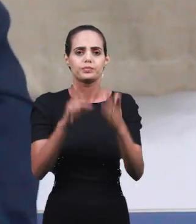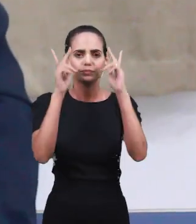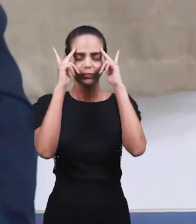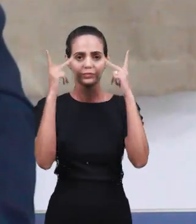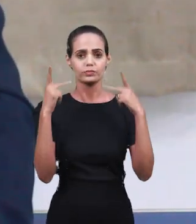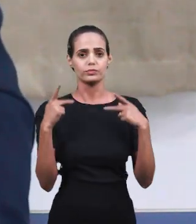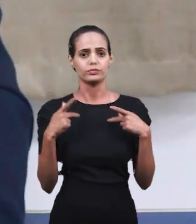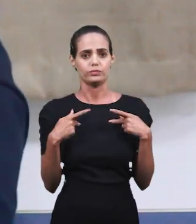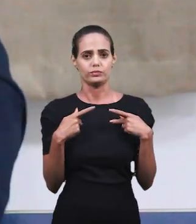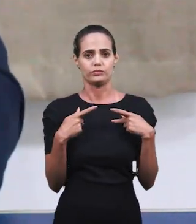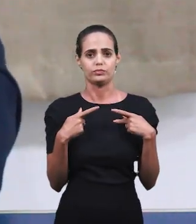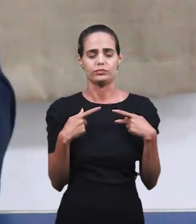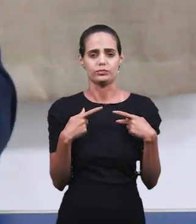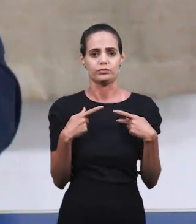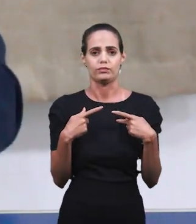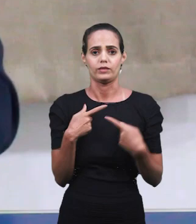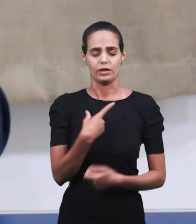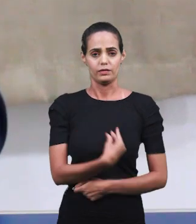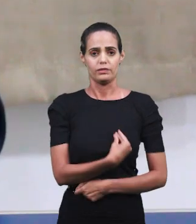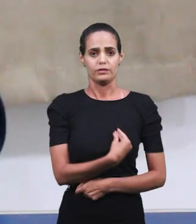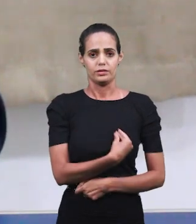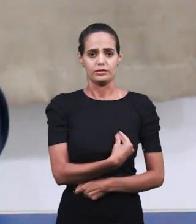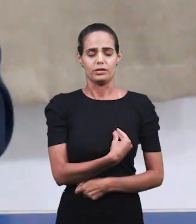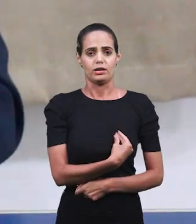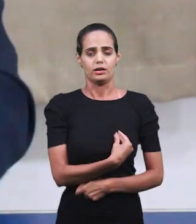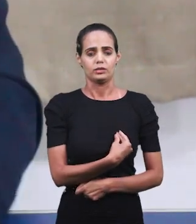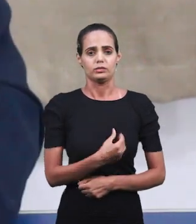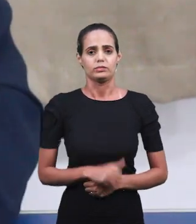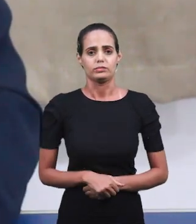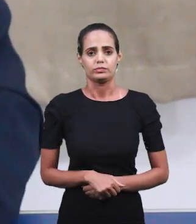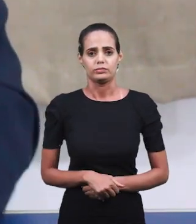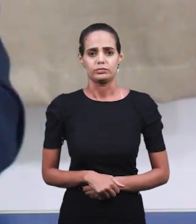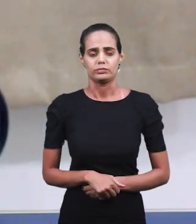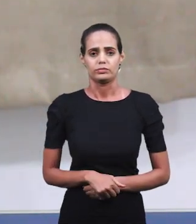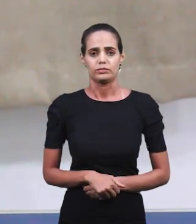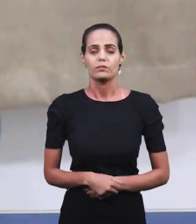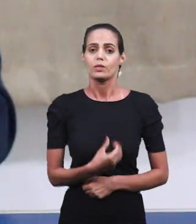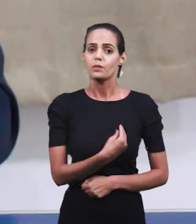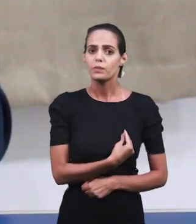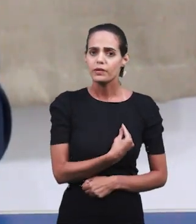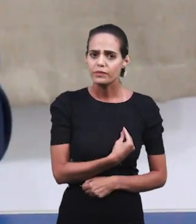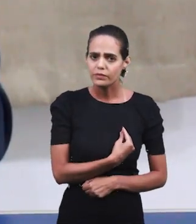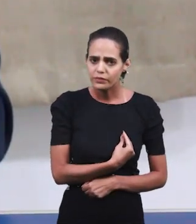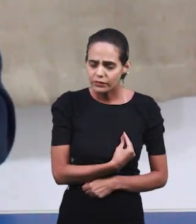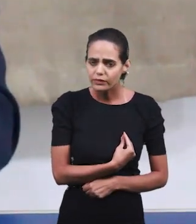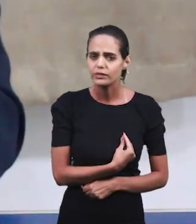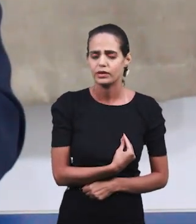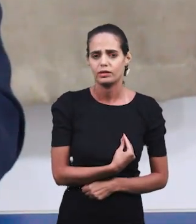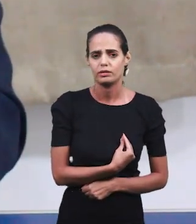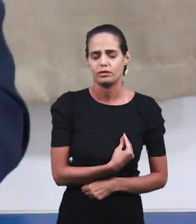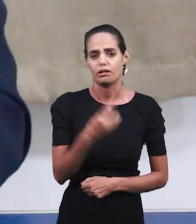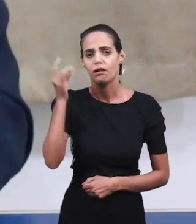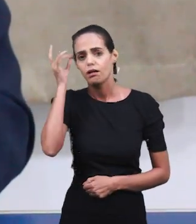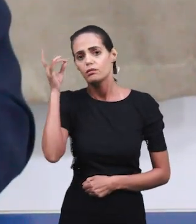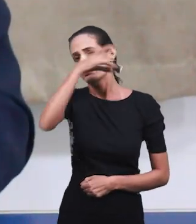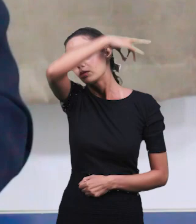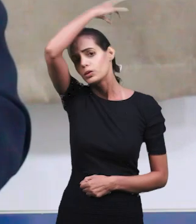ele vivencia este Evangelho eterno, uma vida espiritual estruturada. Além do